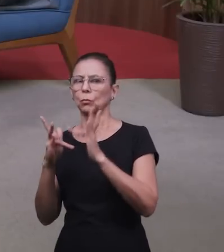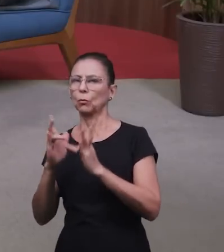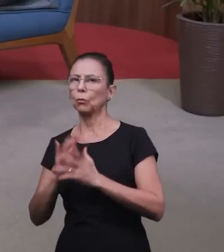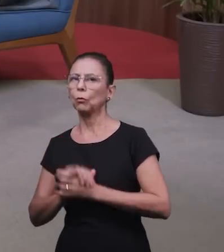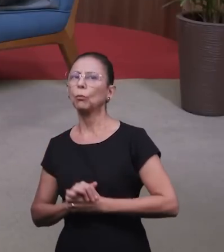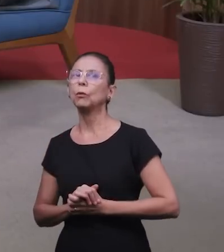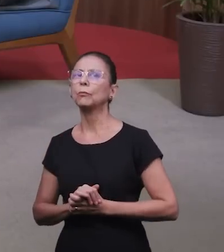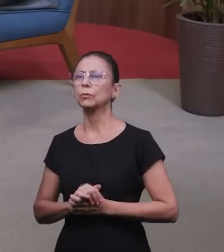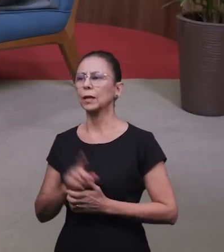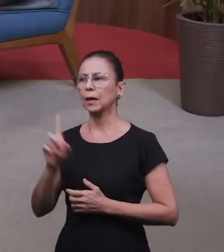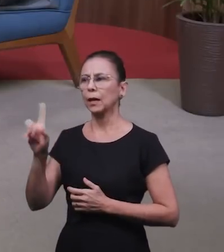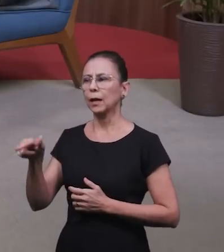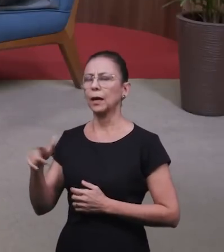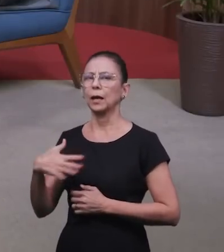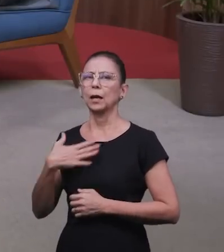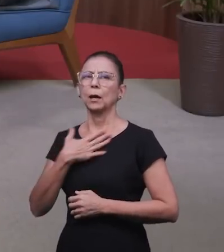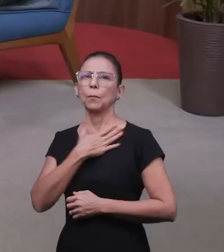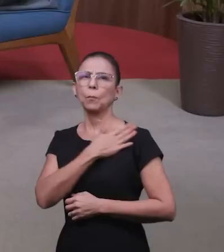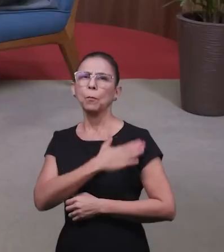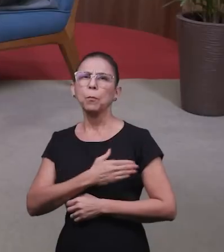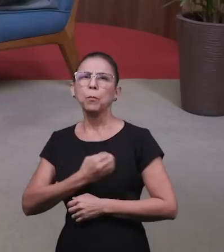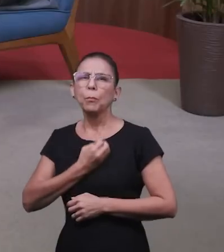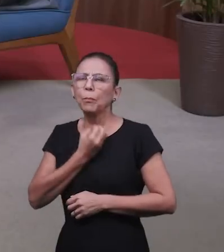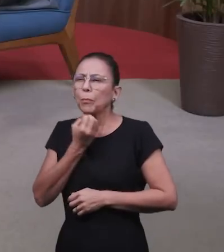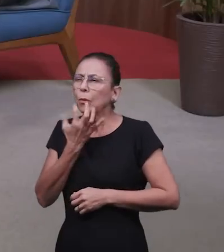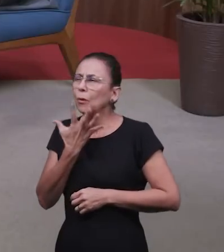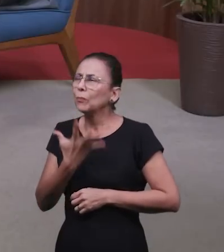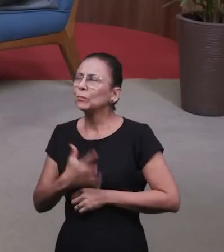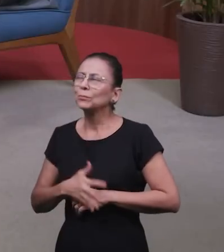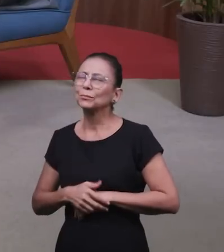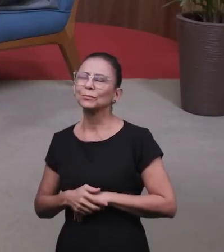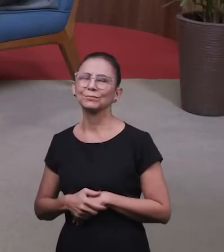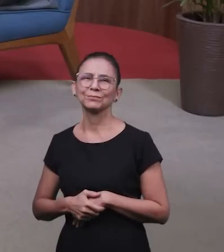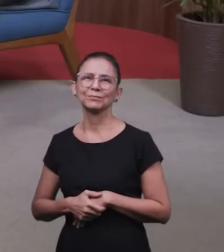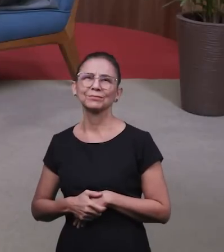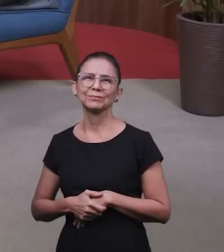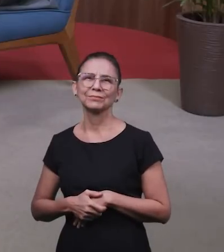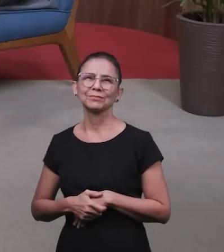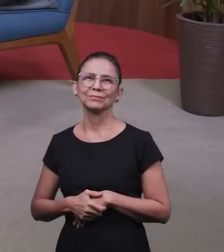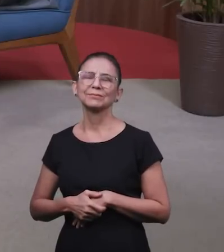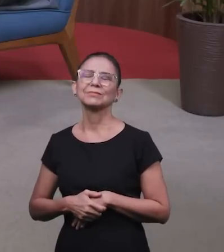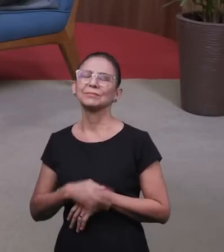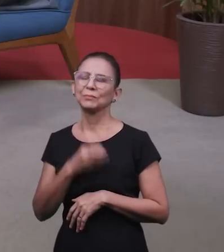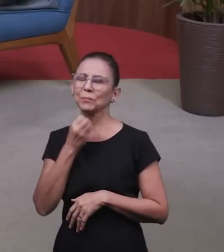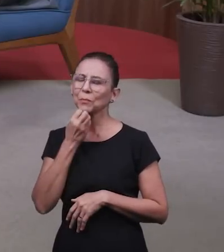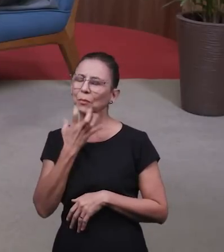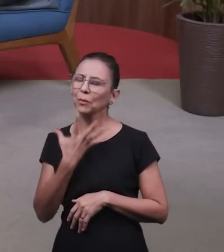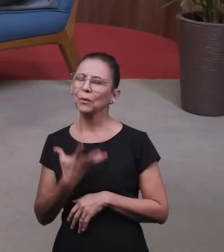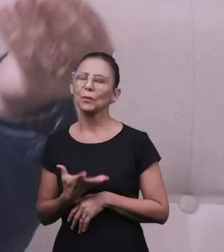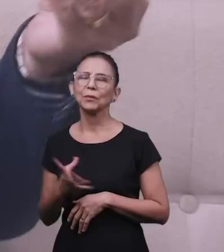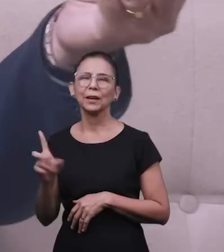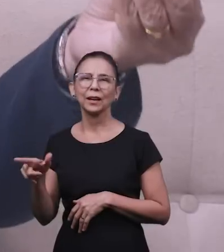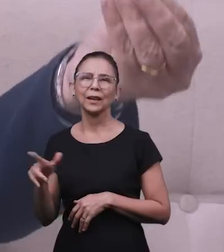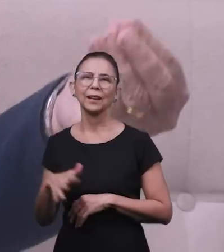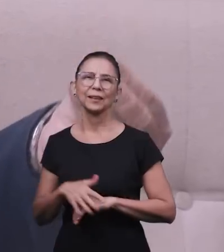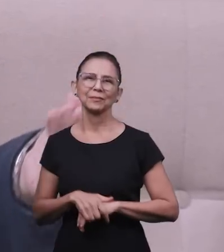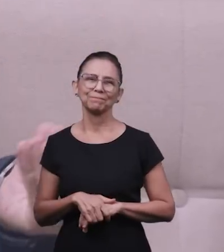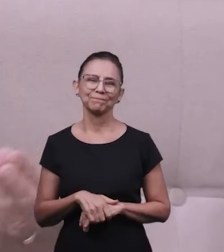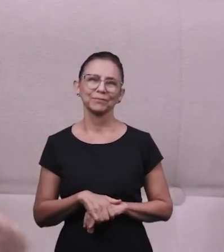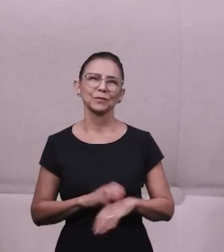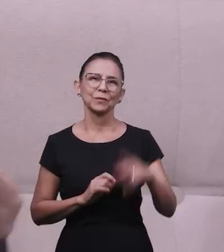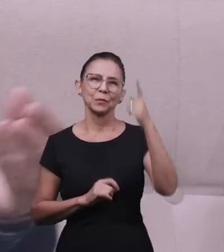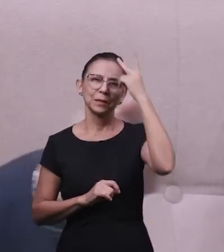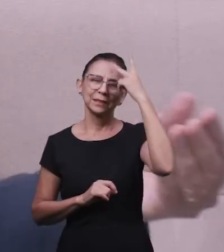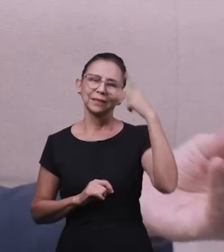igreja, eis que és gentil. Então o Senhor Jesus é sempre gentil com a igreja, ele é sempre gentil